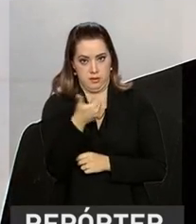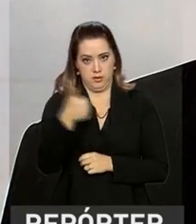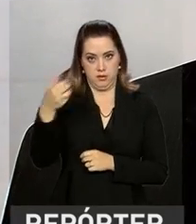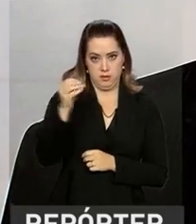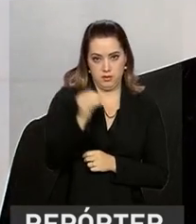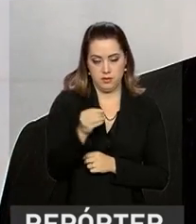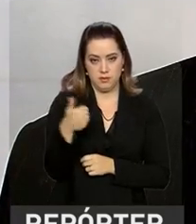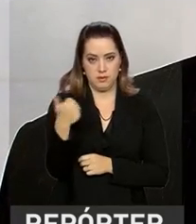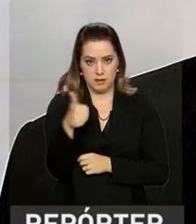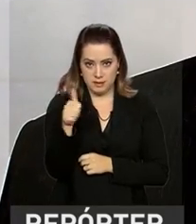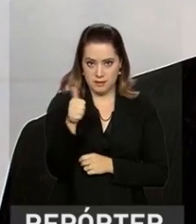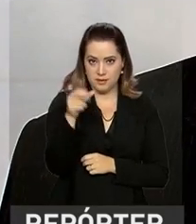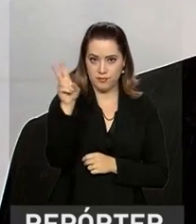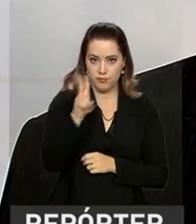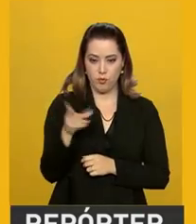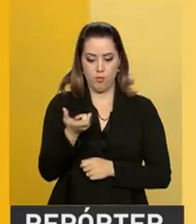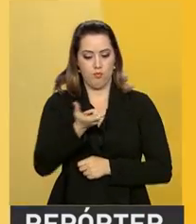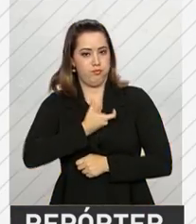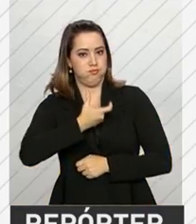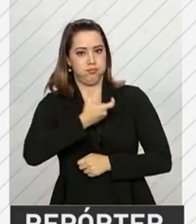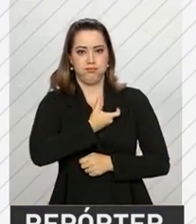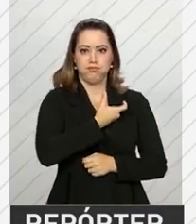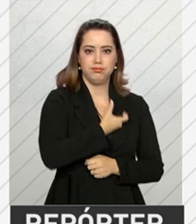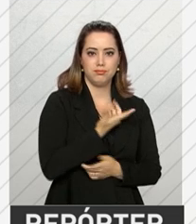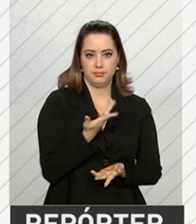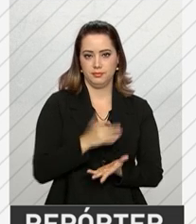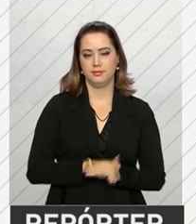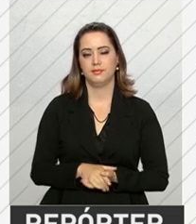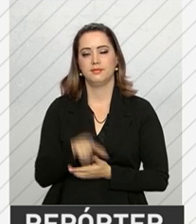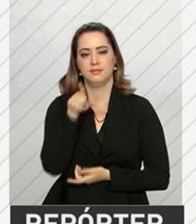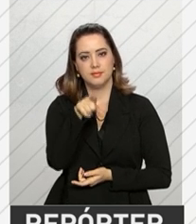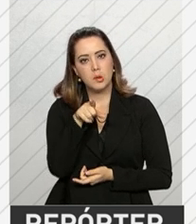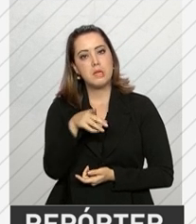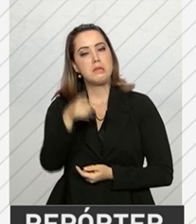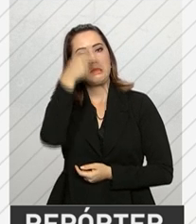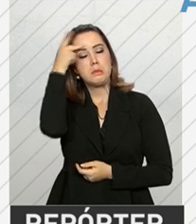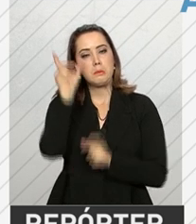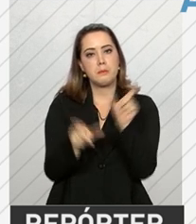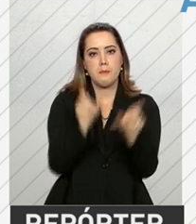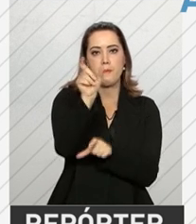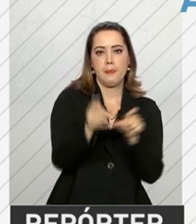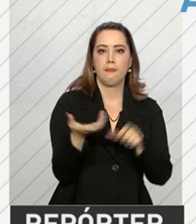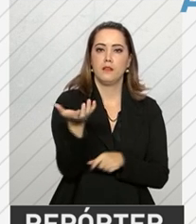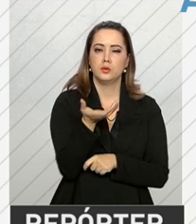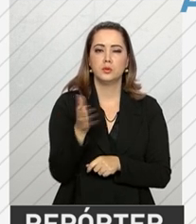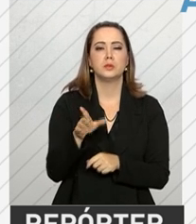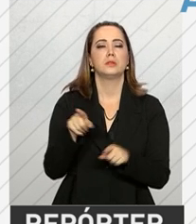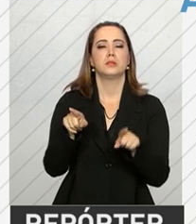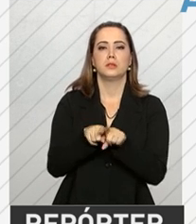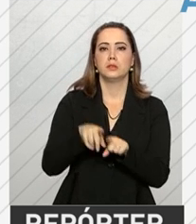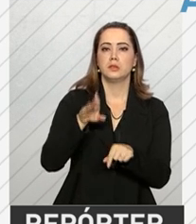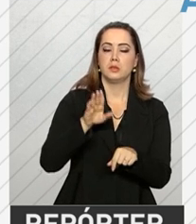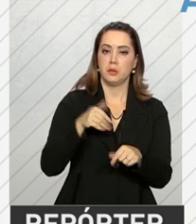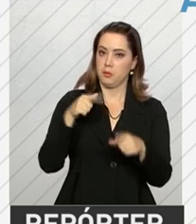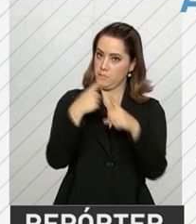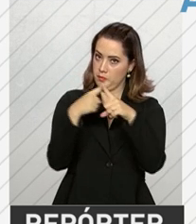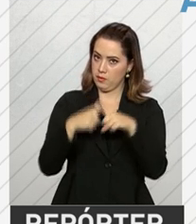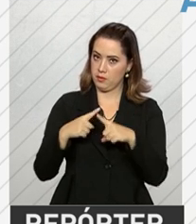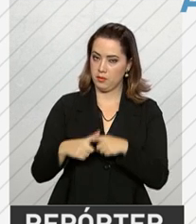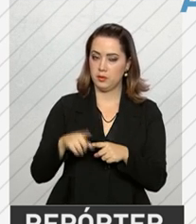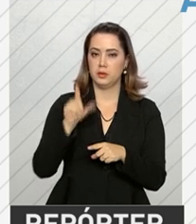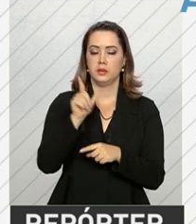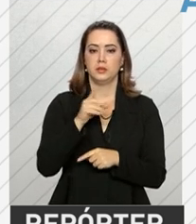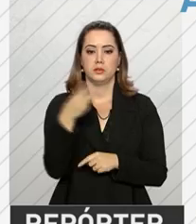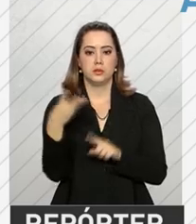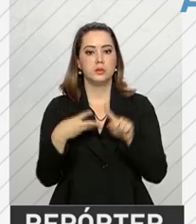posições no quadro geral de medalhas. As modalidades com maior número de esportistas são atletismo, com 66, futebol